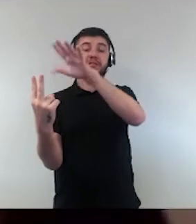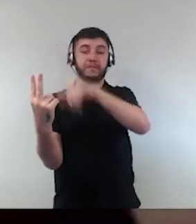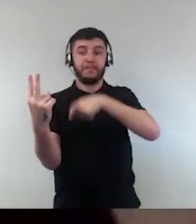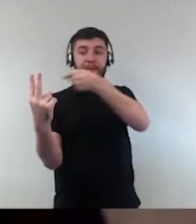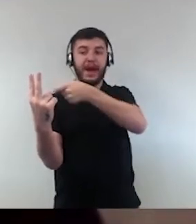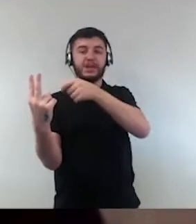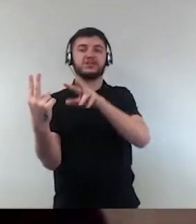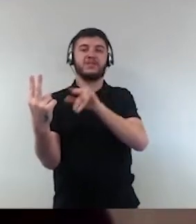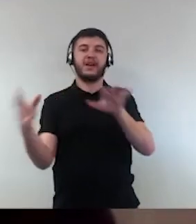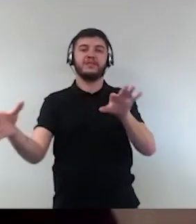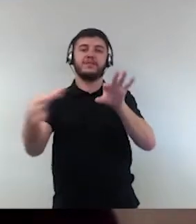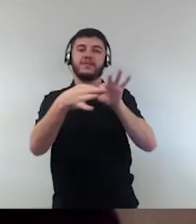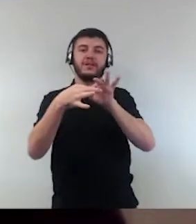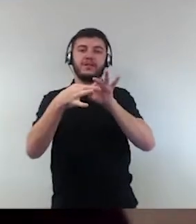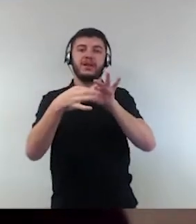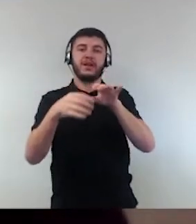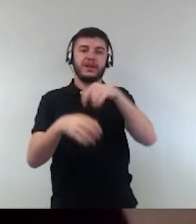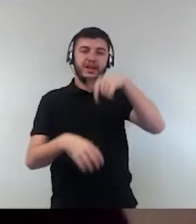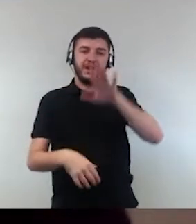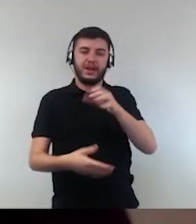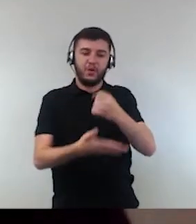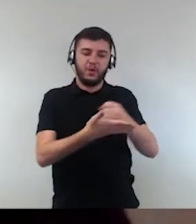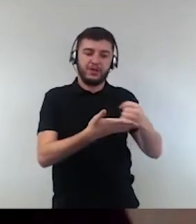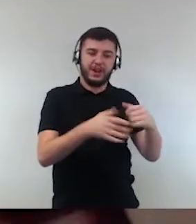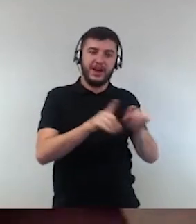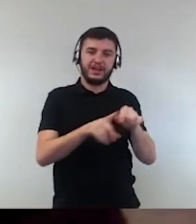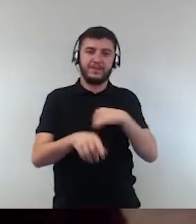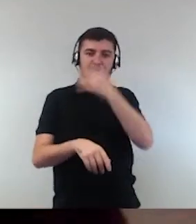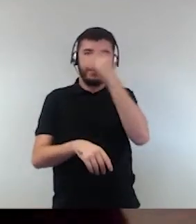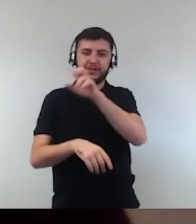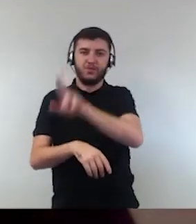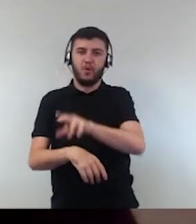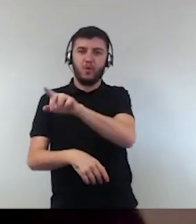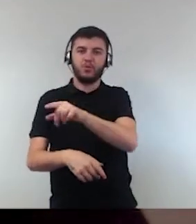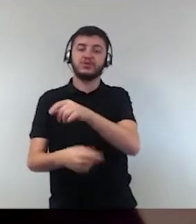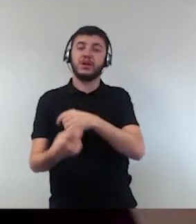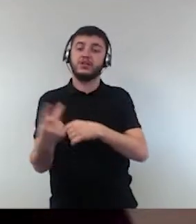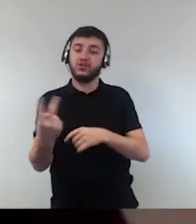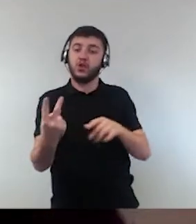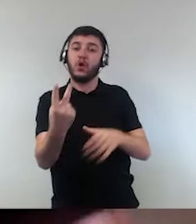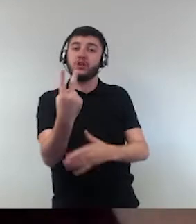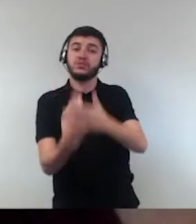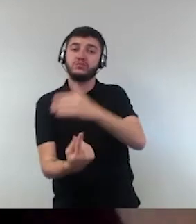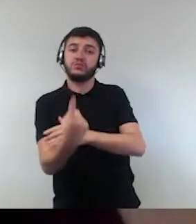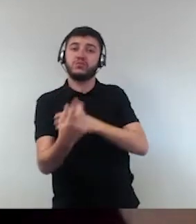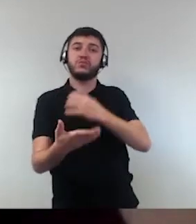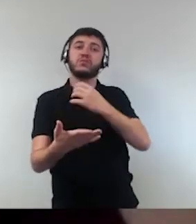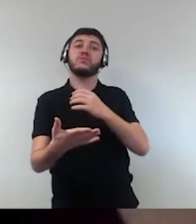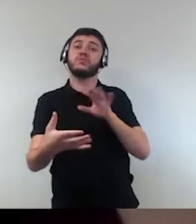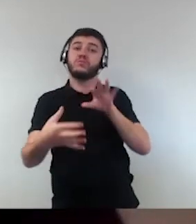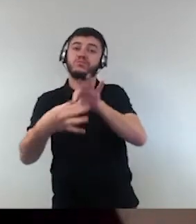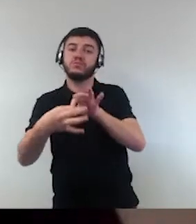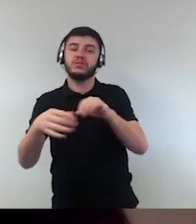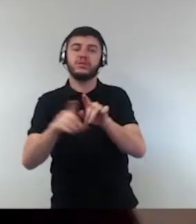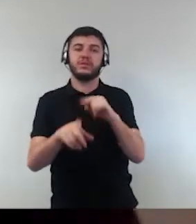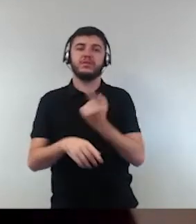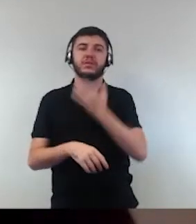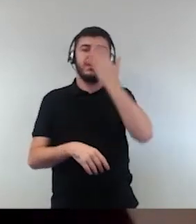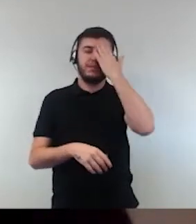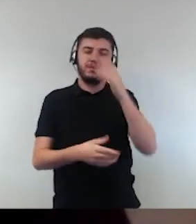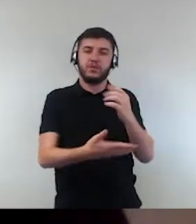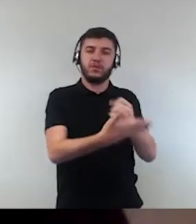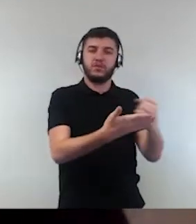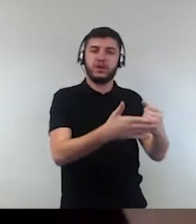depois falar um pouco também sobre isso, que nos contratos básicos, nos contratos mais simples de direito administrativo,